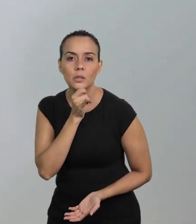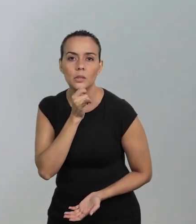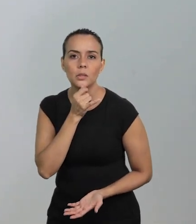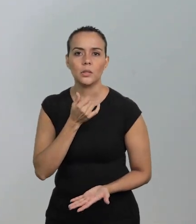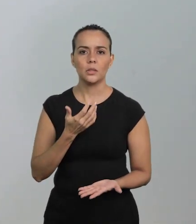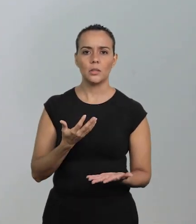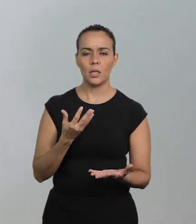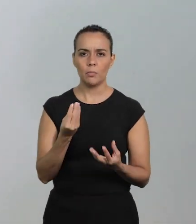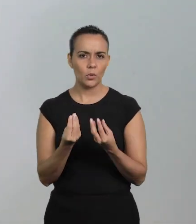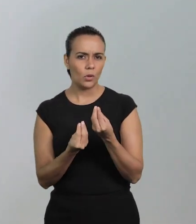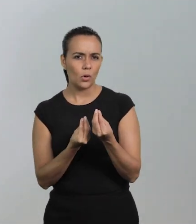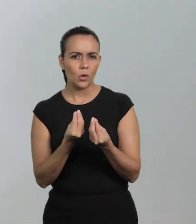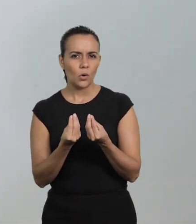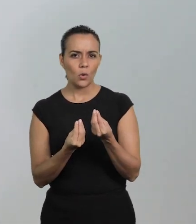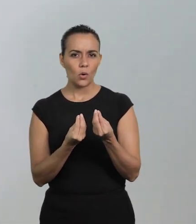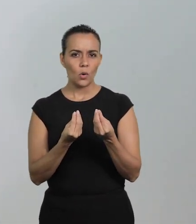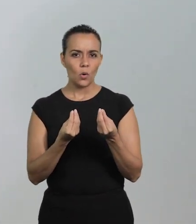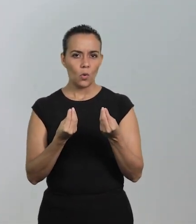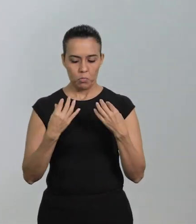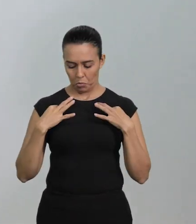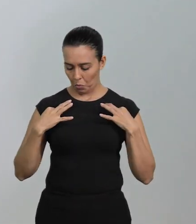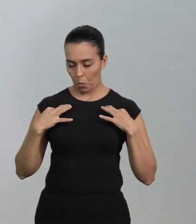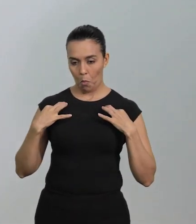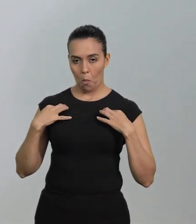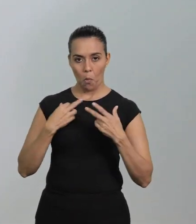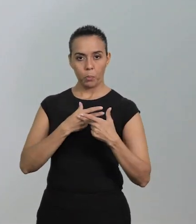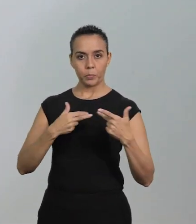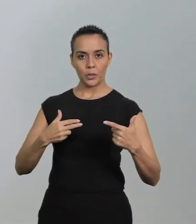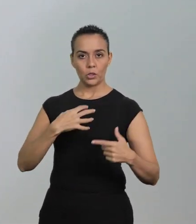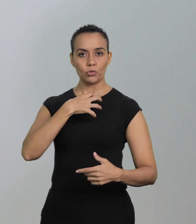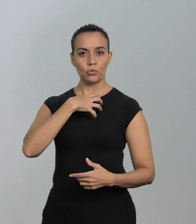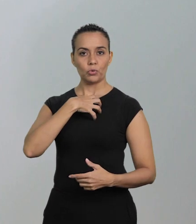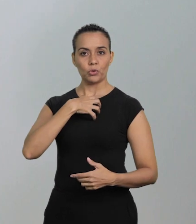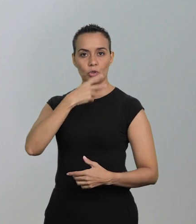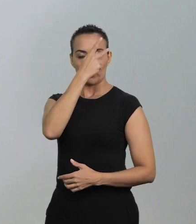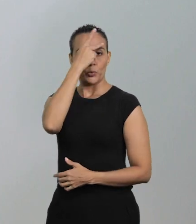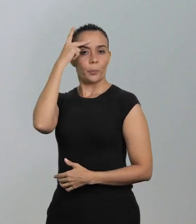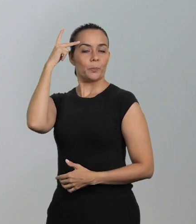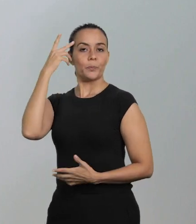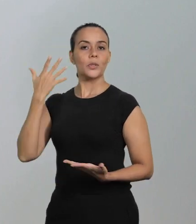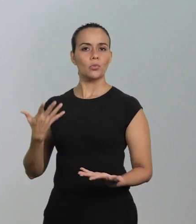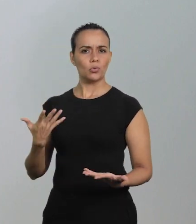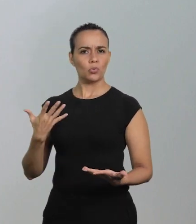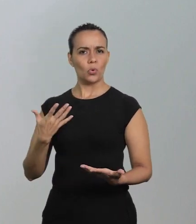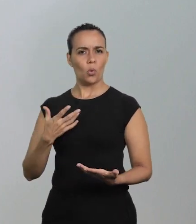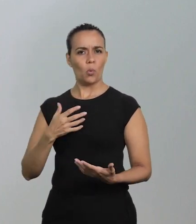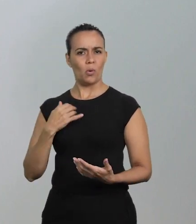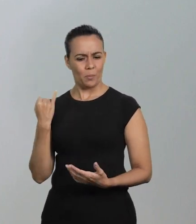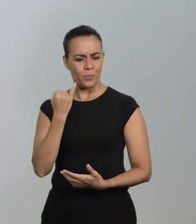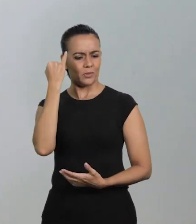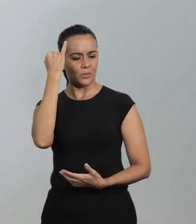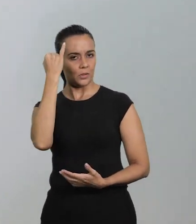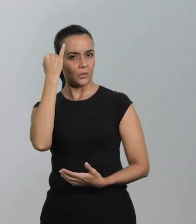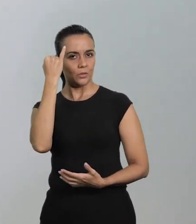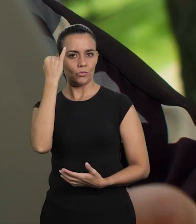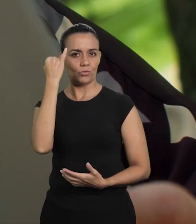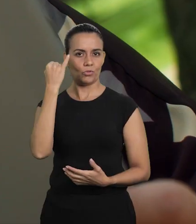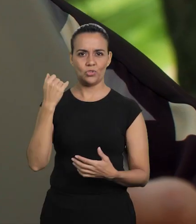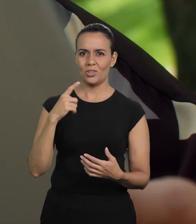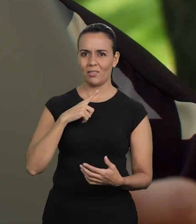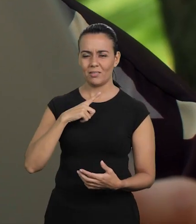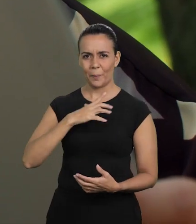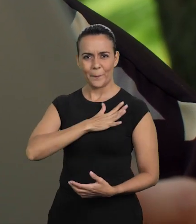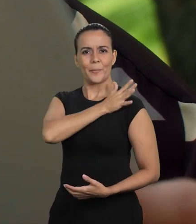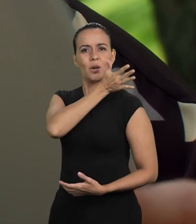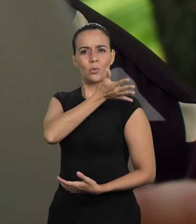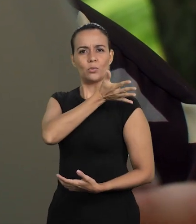e violações estéticas e raciais. Precisamos enfraquecer as instrumentalizações desiguais e racistas na